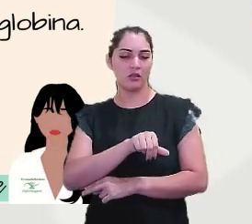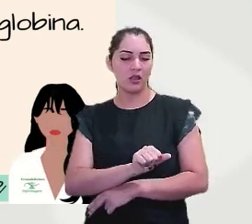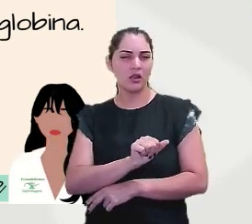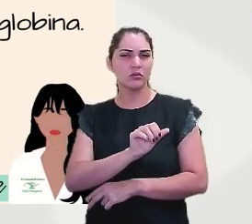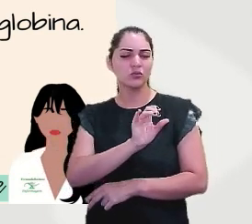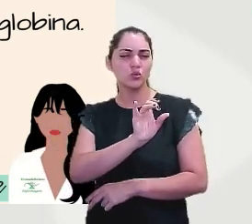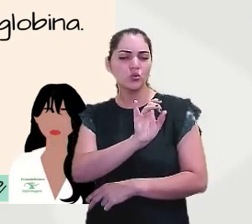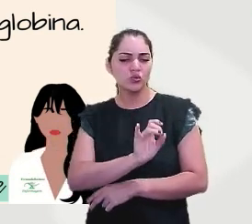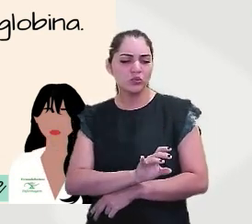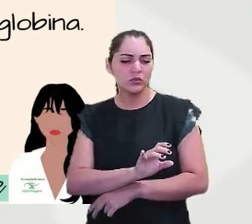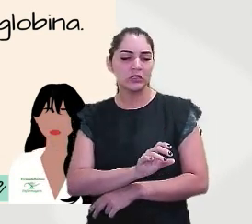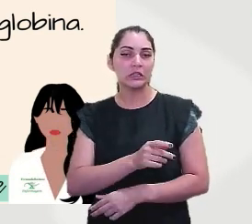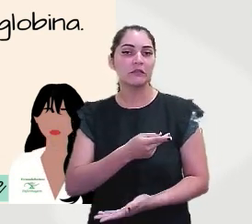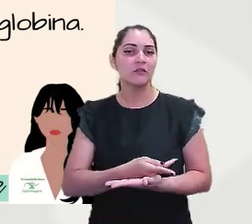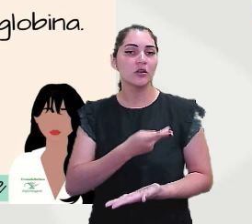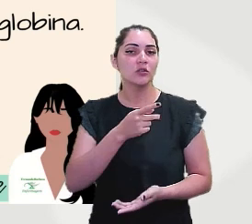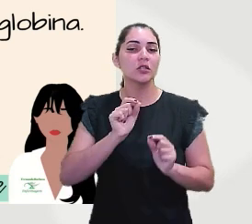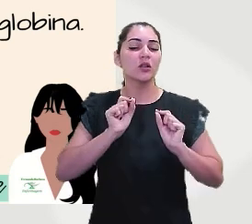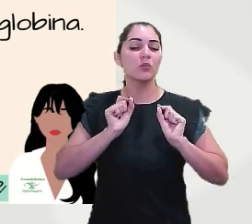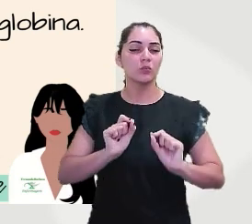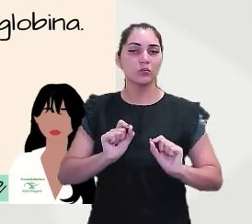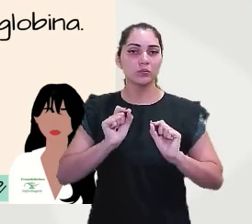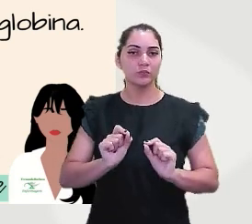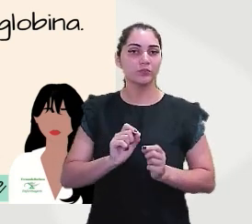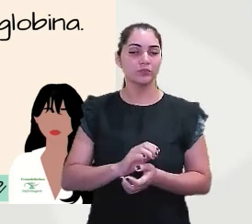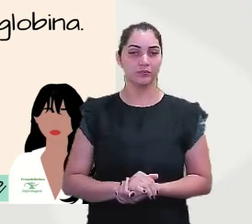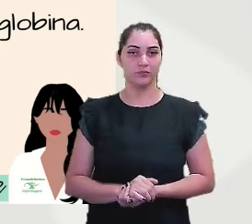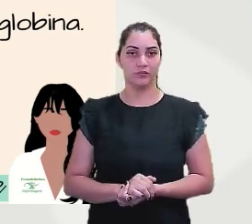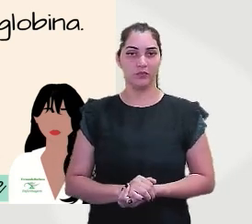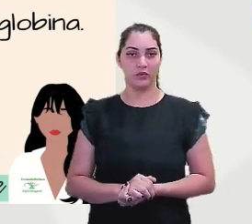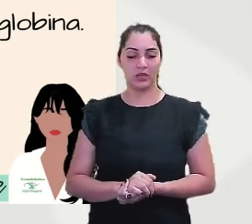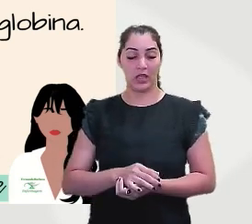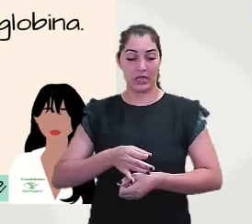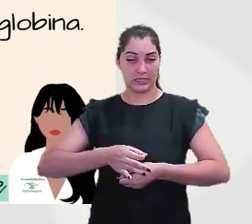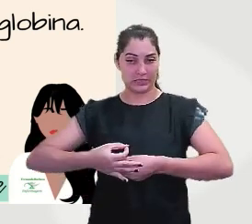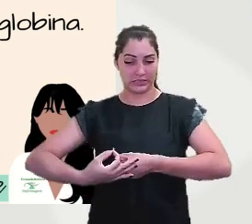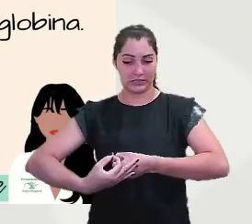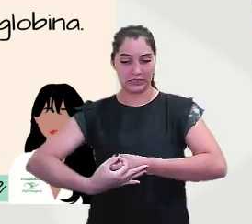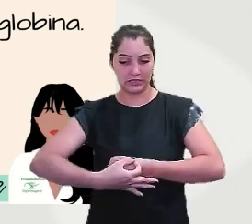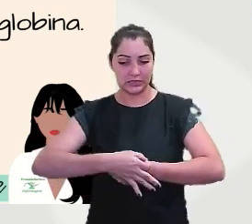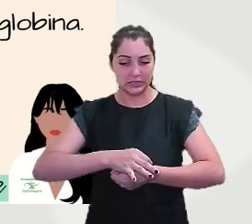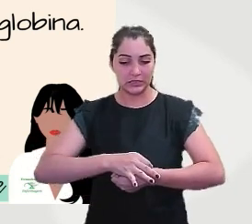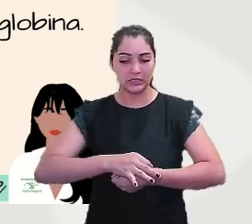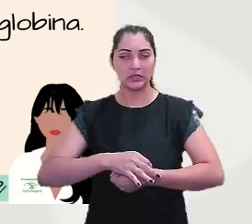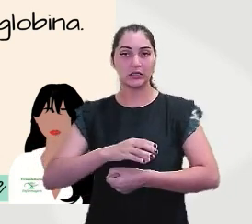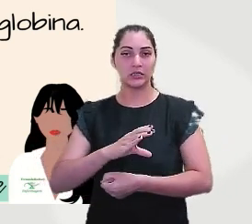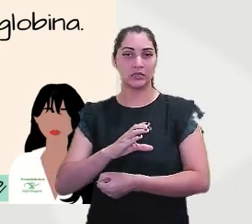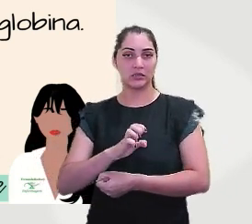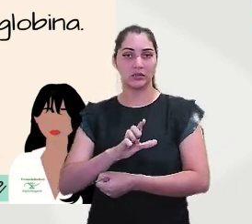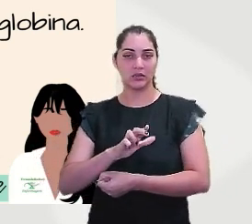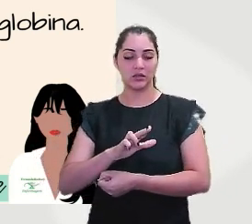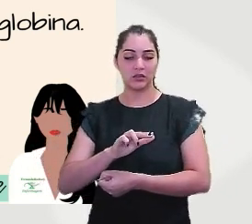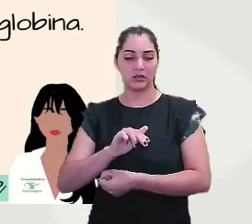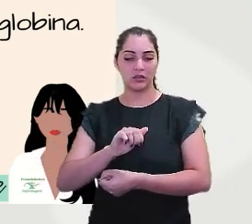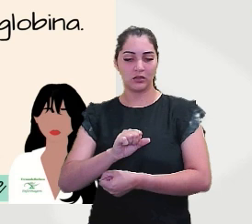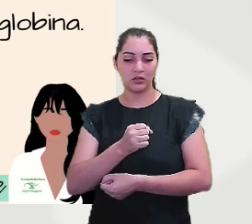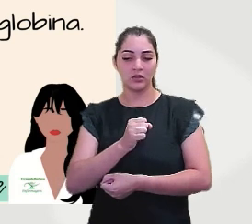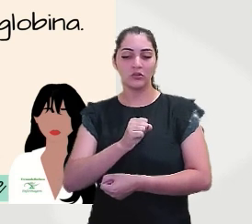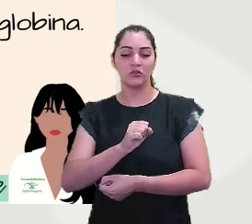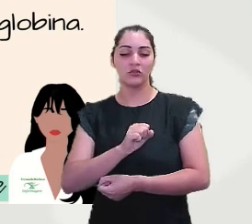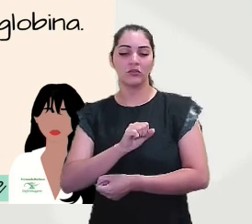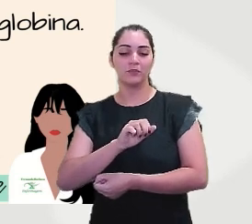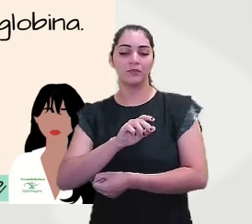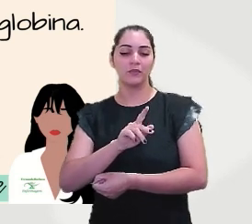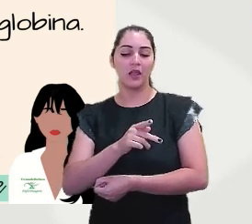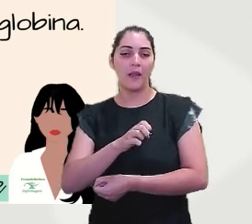que vai causar, né, com que as células, né, as chamadas hemácias, elas